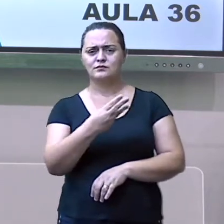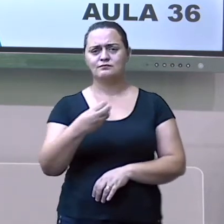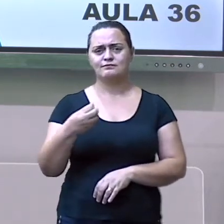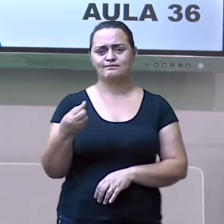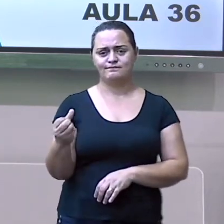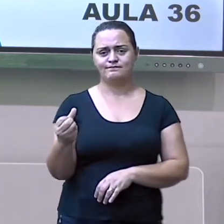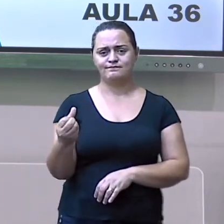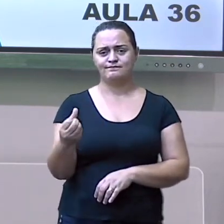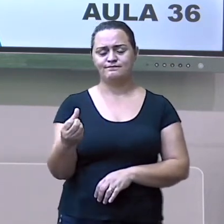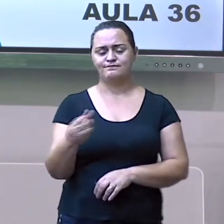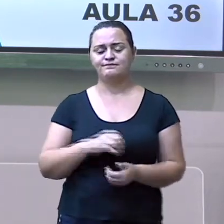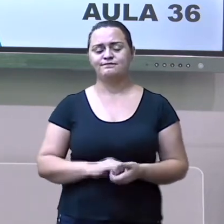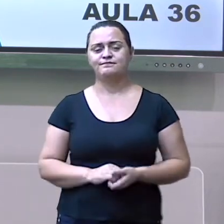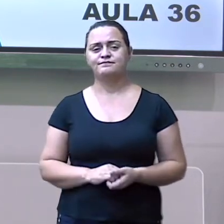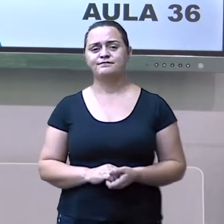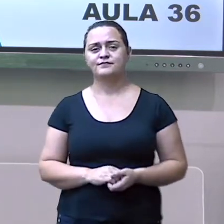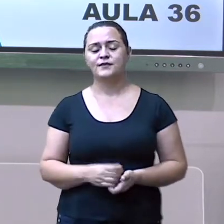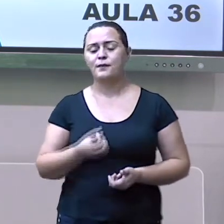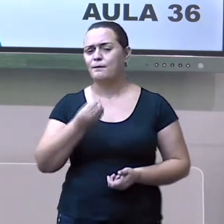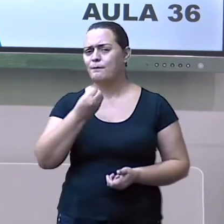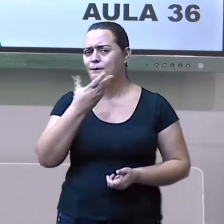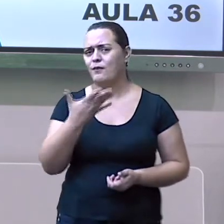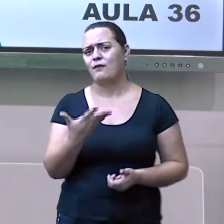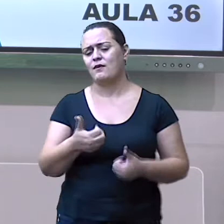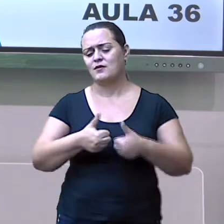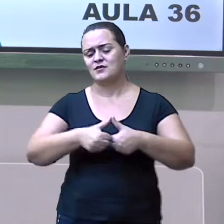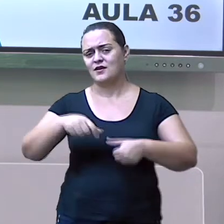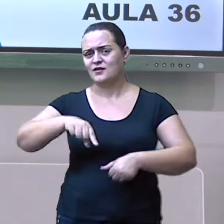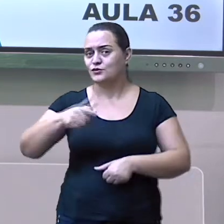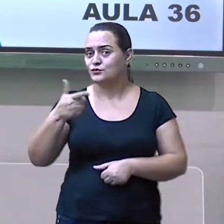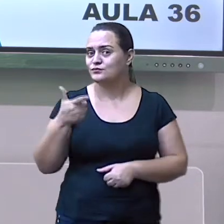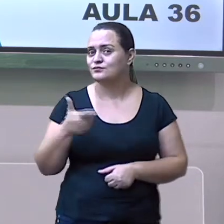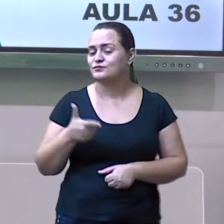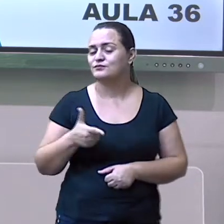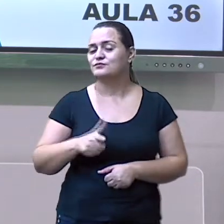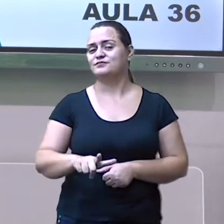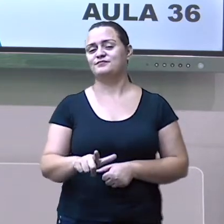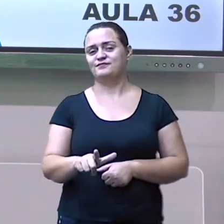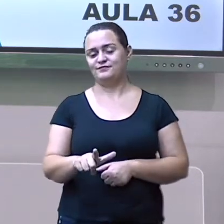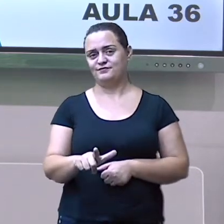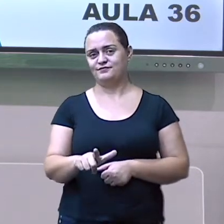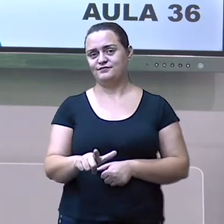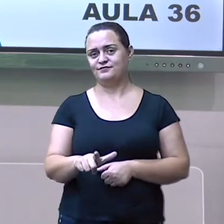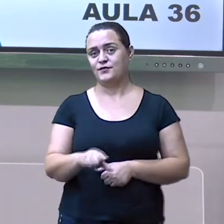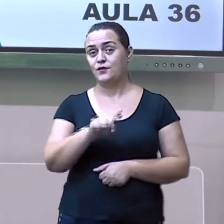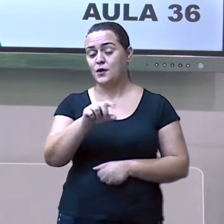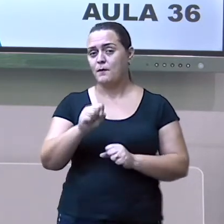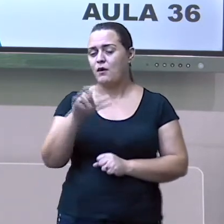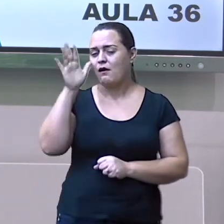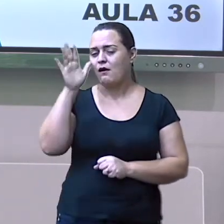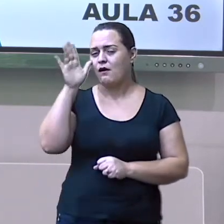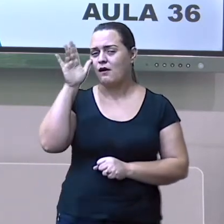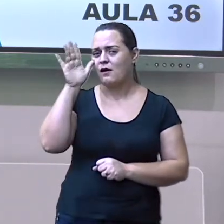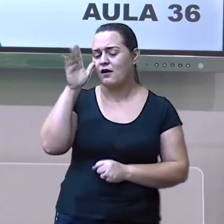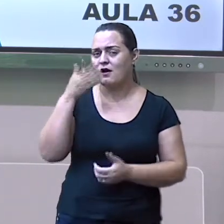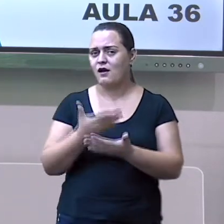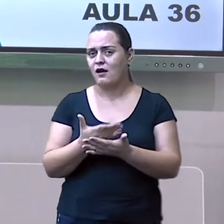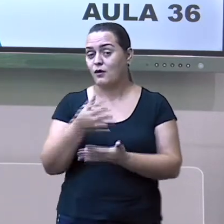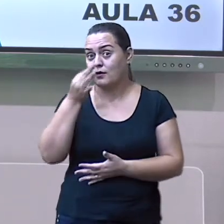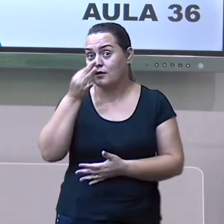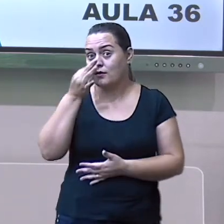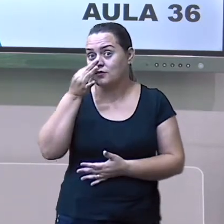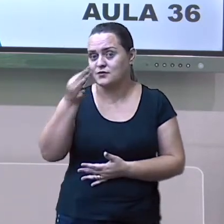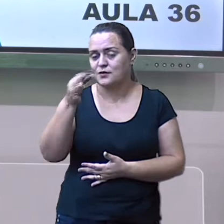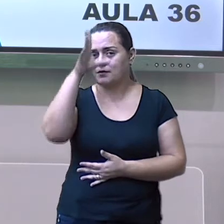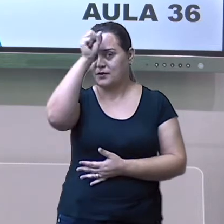36. Que bom estar aqui novamente. Assista a aula com bastante atenção para você